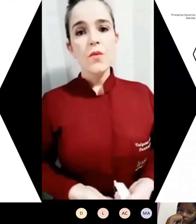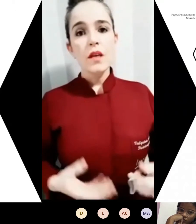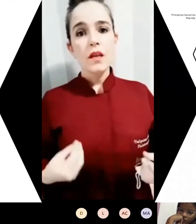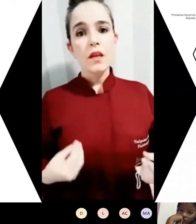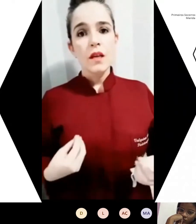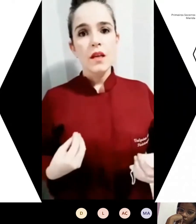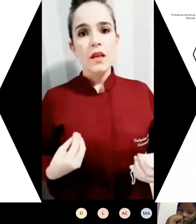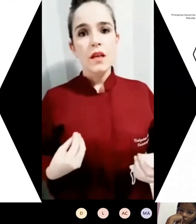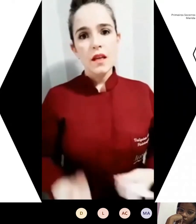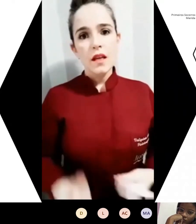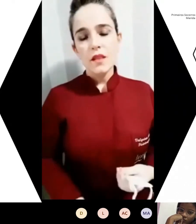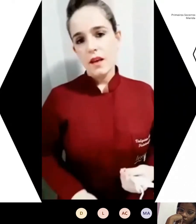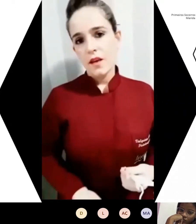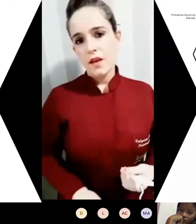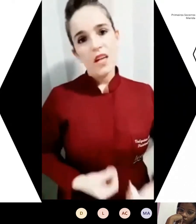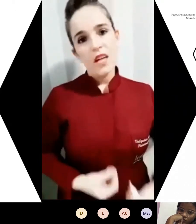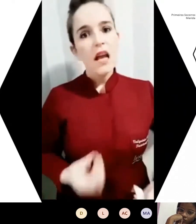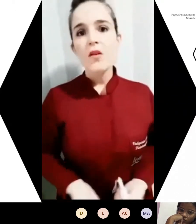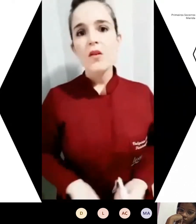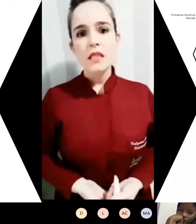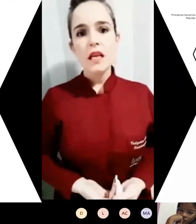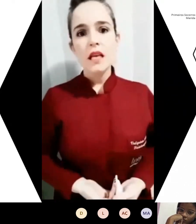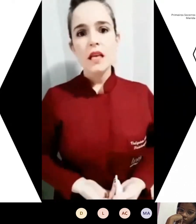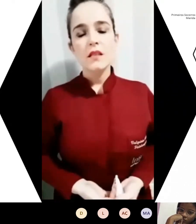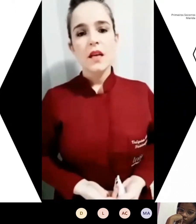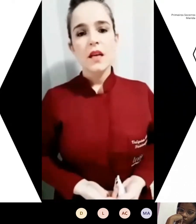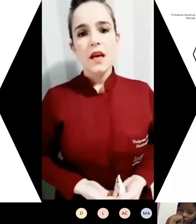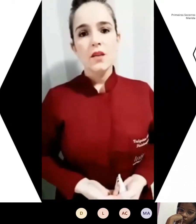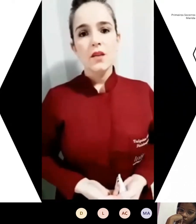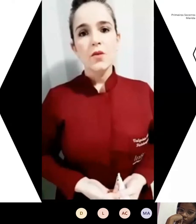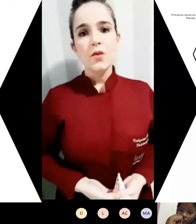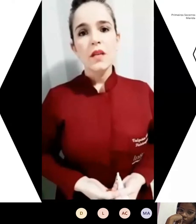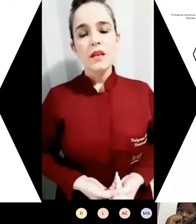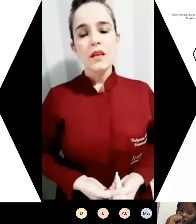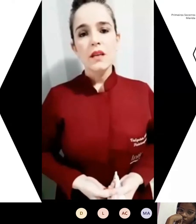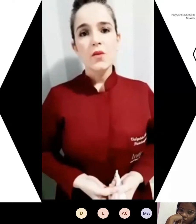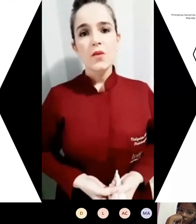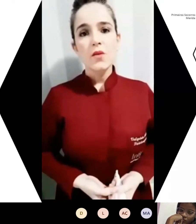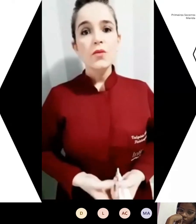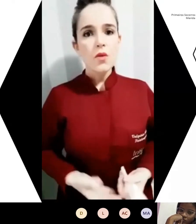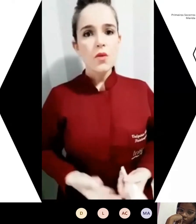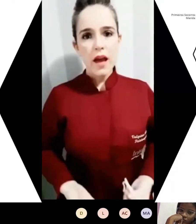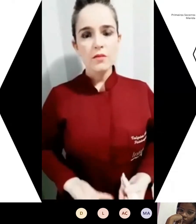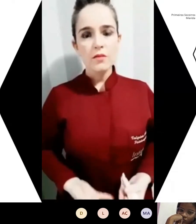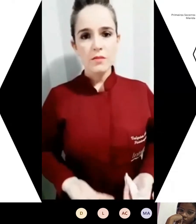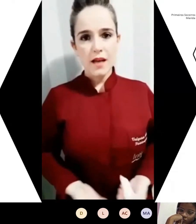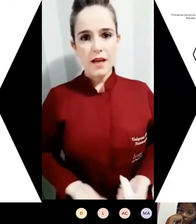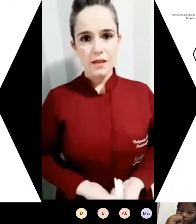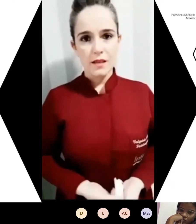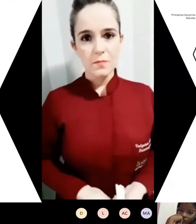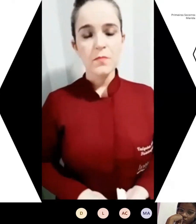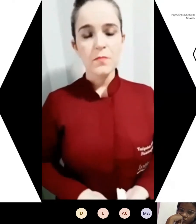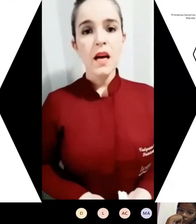Então, eu queria compartilhar com vocês sobre o uso correto